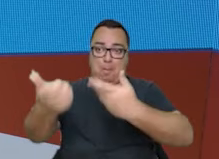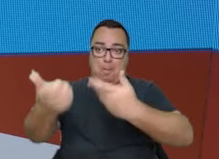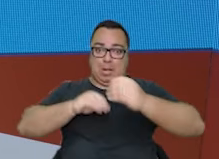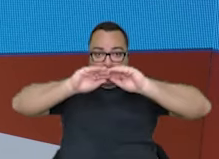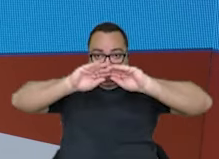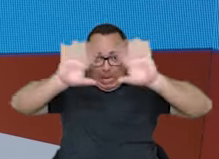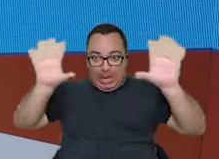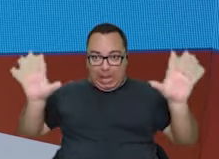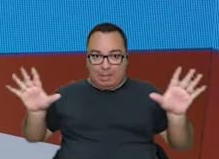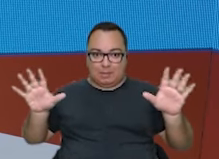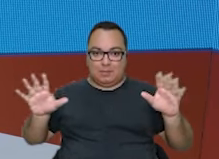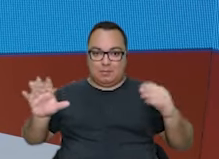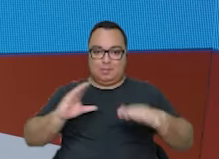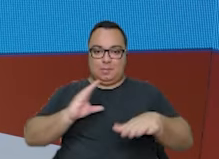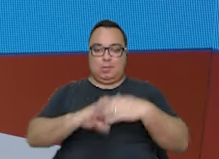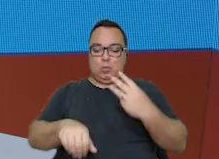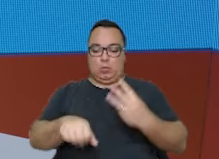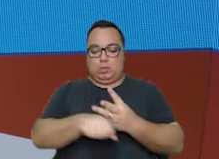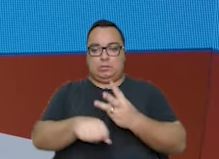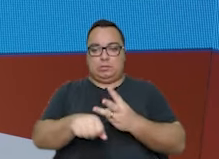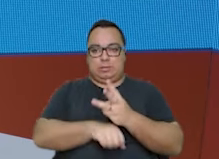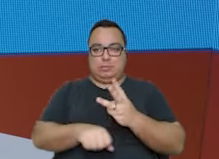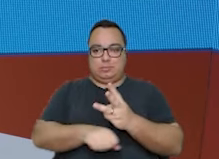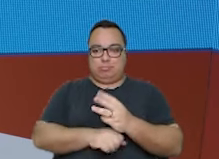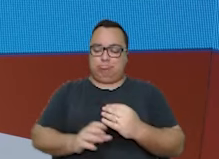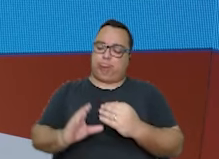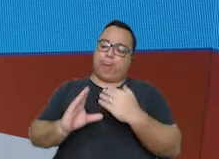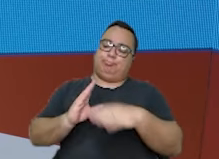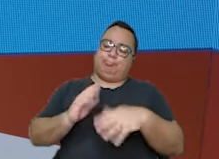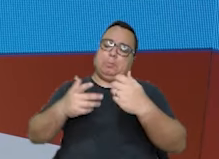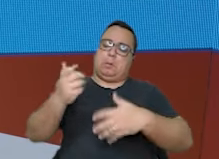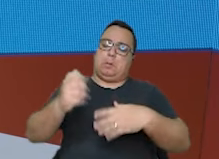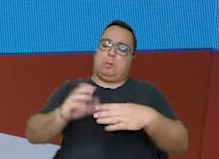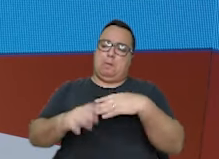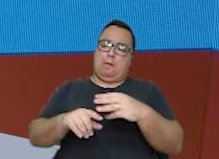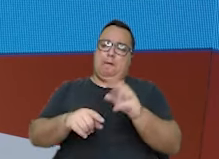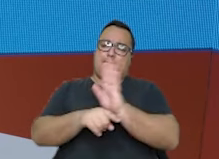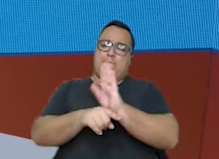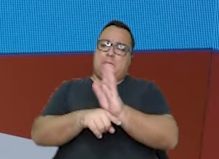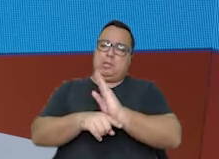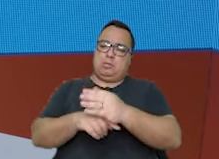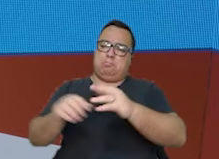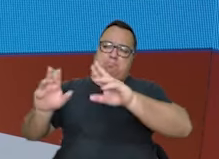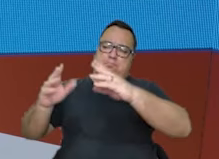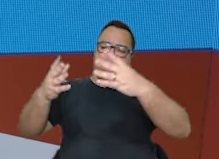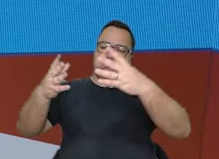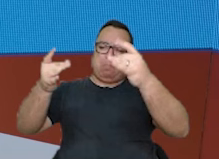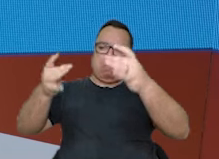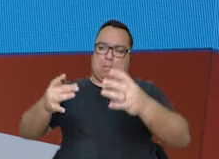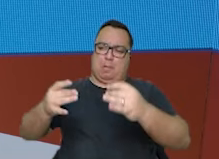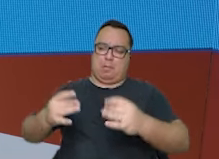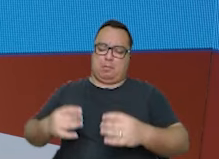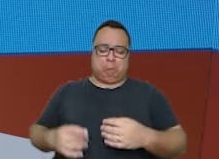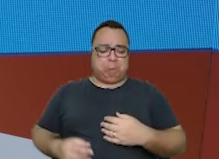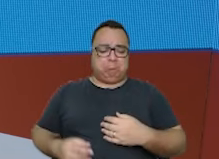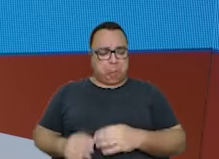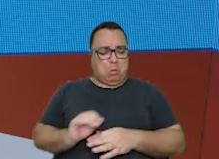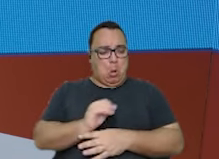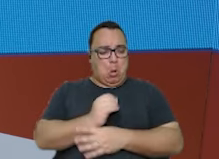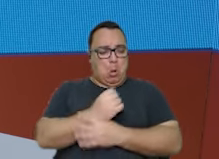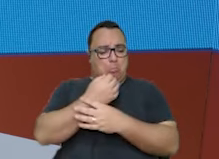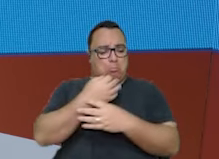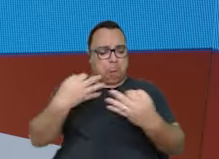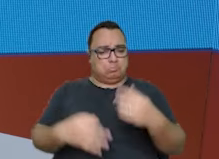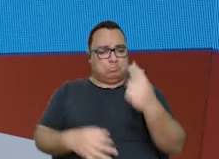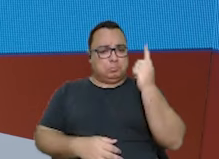pro meu WhatsApp chamou o WhatsApp da empresa mandaram vídeos com as instruções me passou total segurança Vent a empresa e